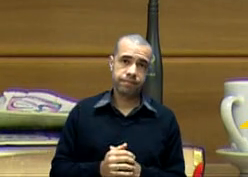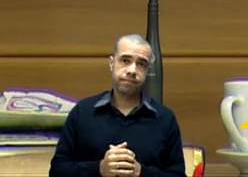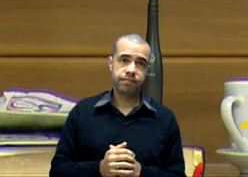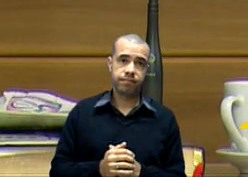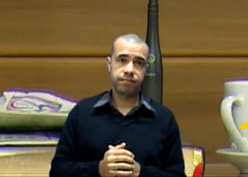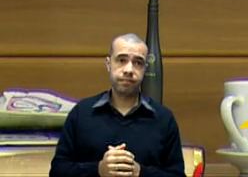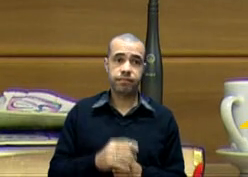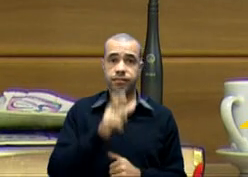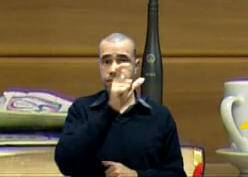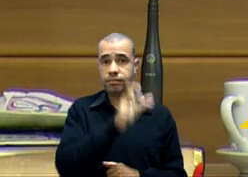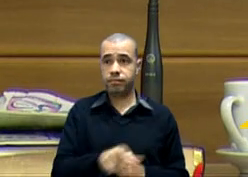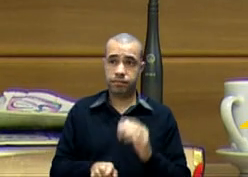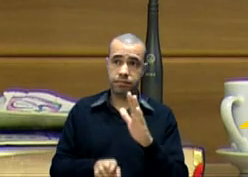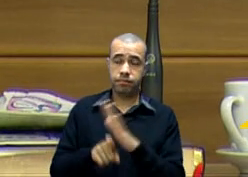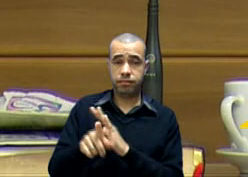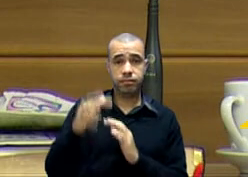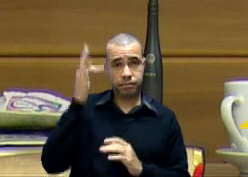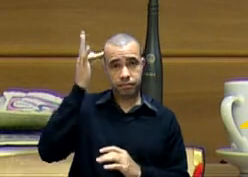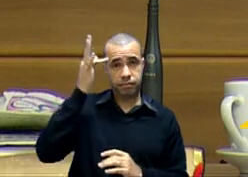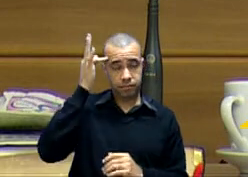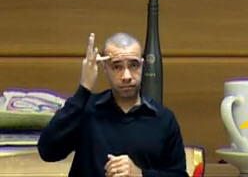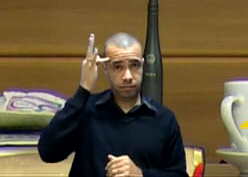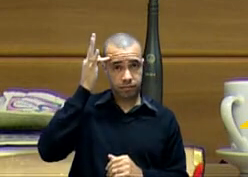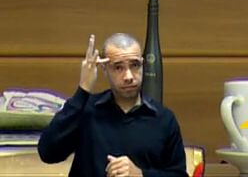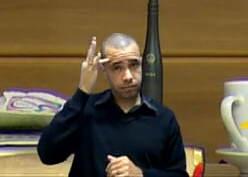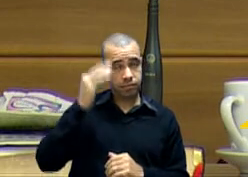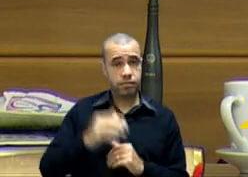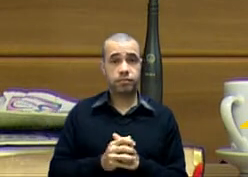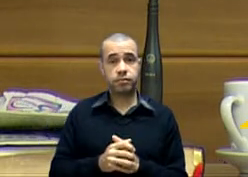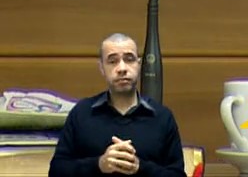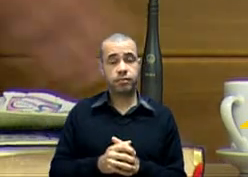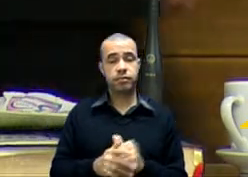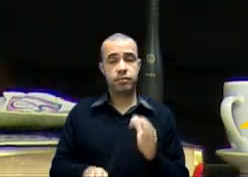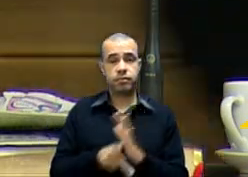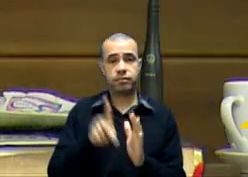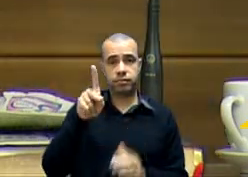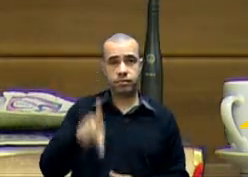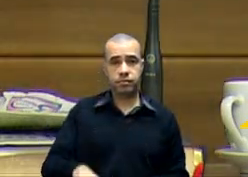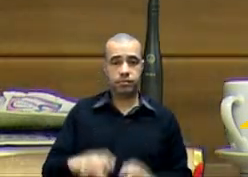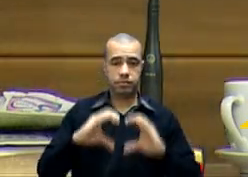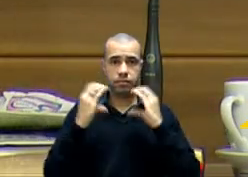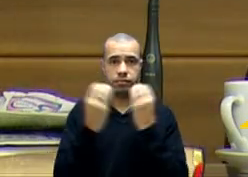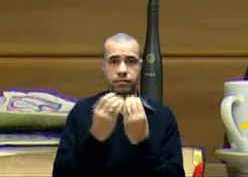de autoria do vereador Fernandinho, MDB, presidente desta casa.